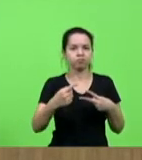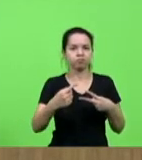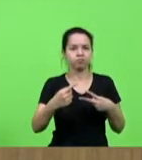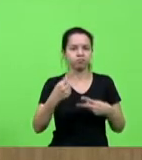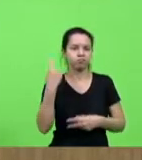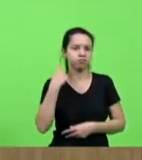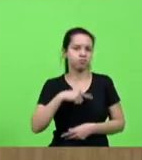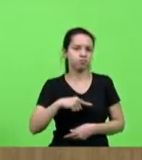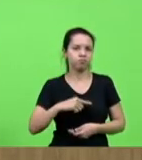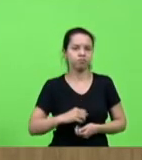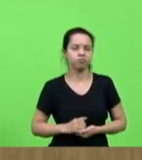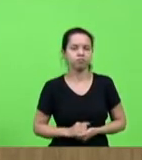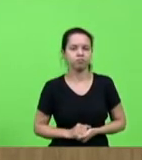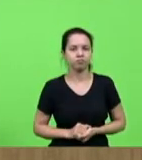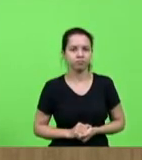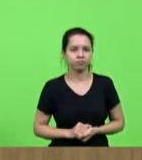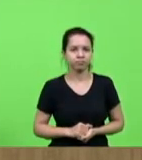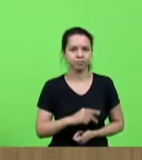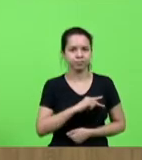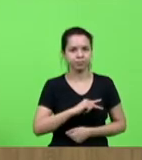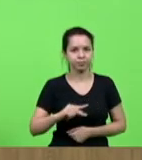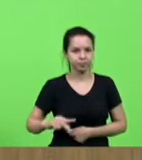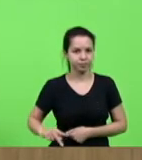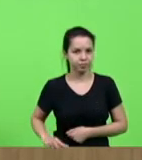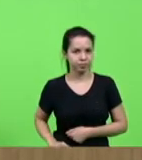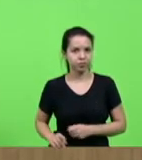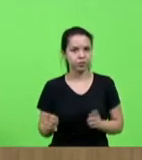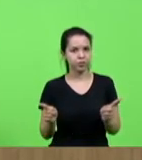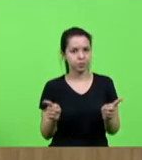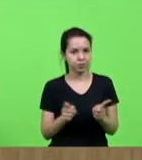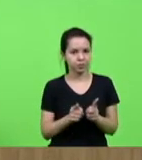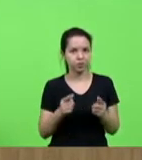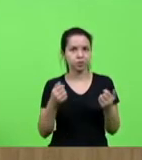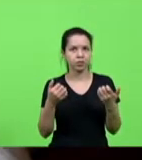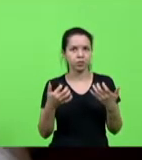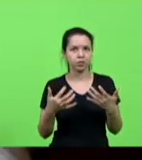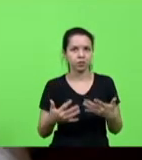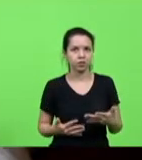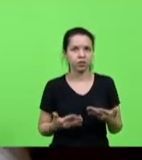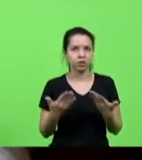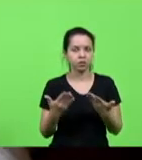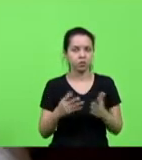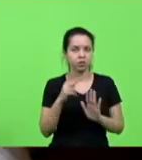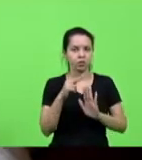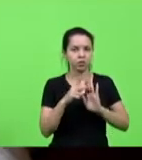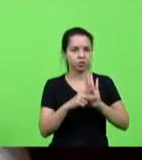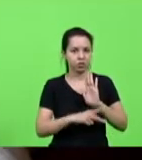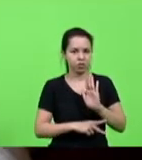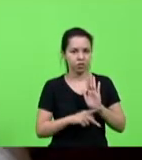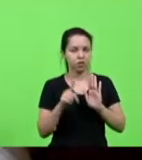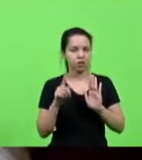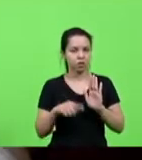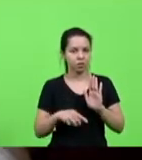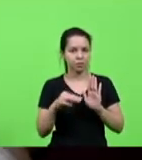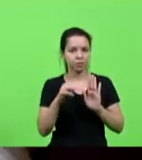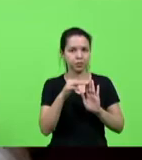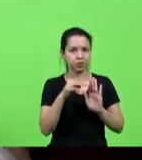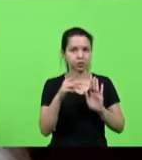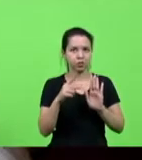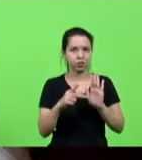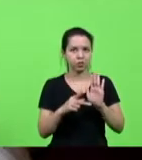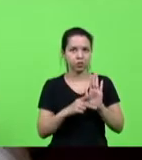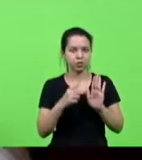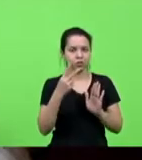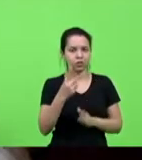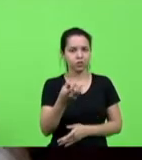Drevec. Presidente, de maneira bem breve, mas esse projeto de lei é a conversão de uma medida provisória